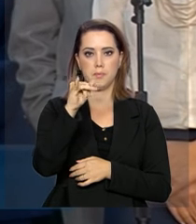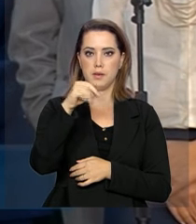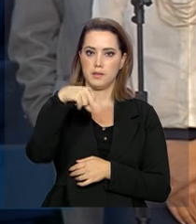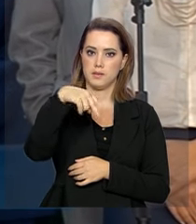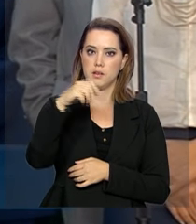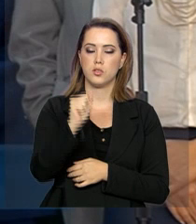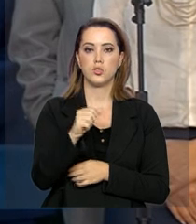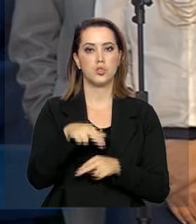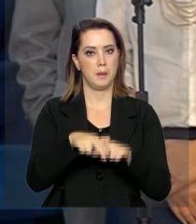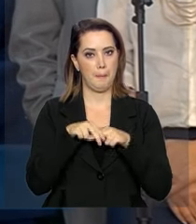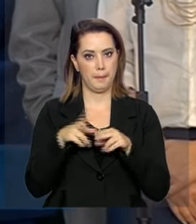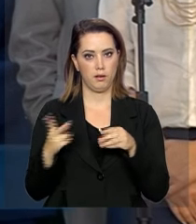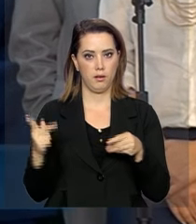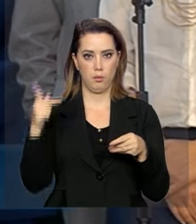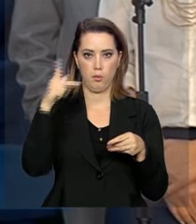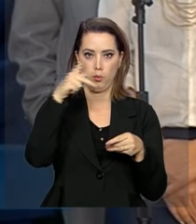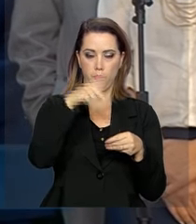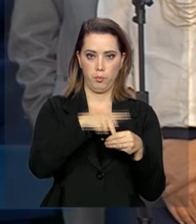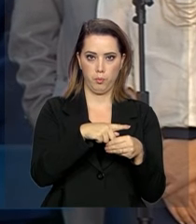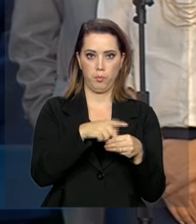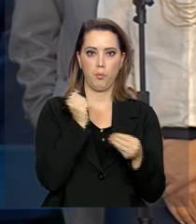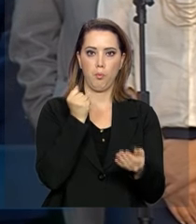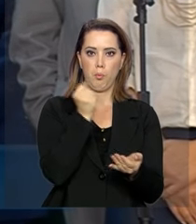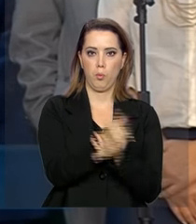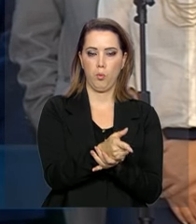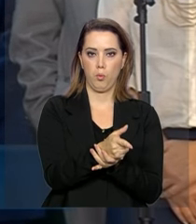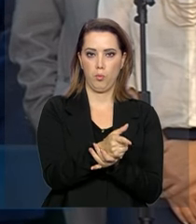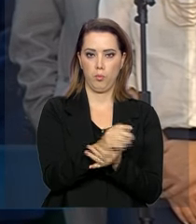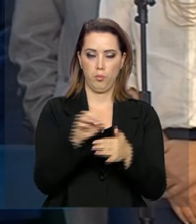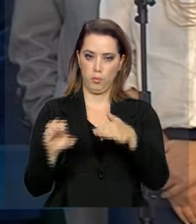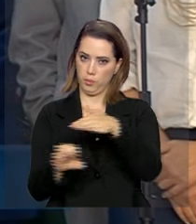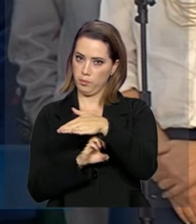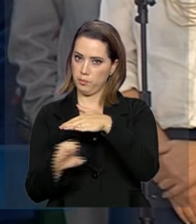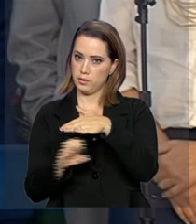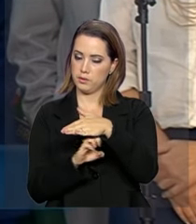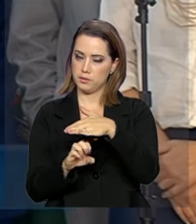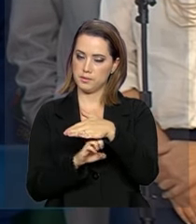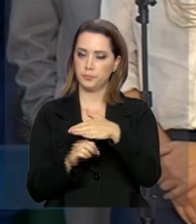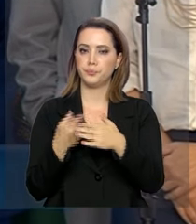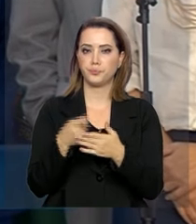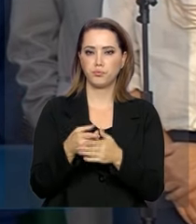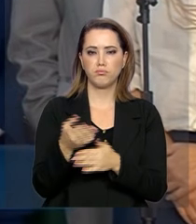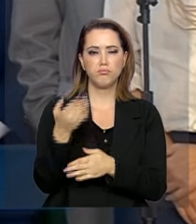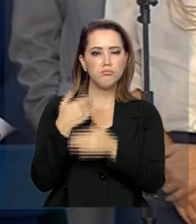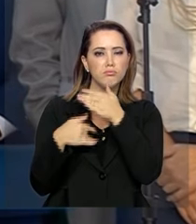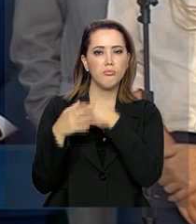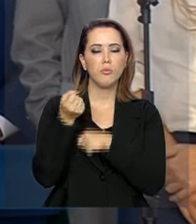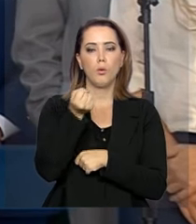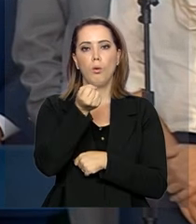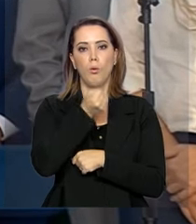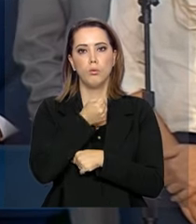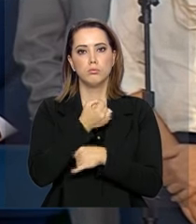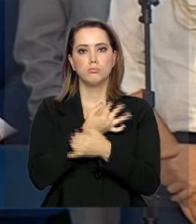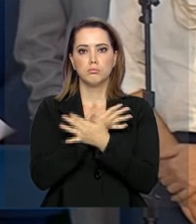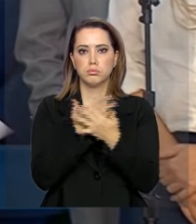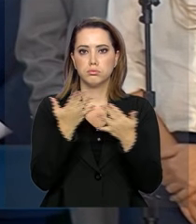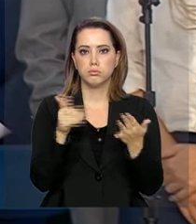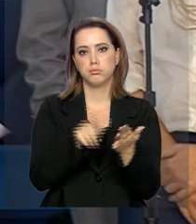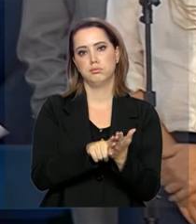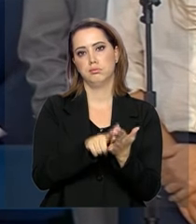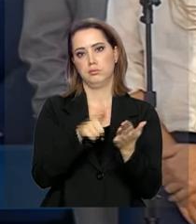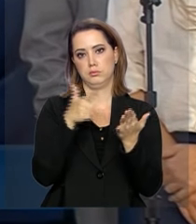pela Petrobras. À época, os senhores noticiaram, tanto nos jornais